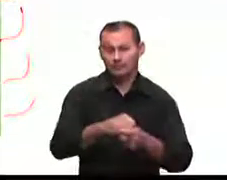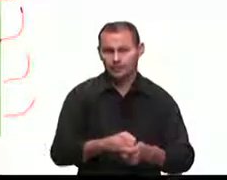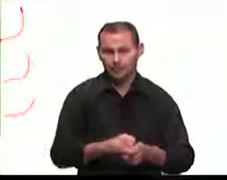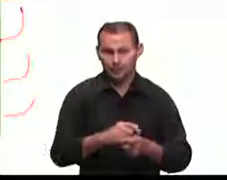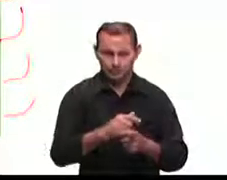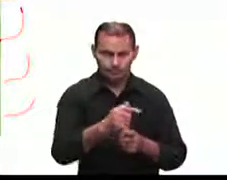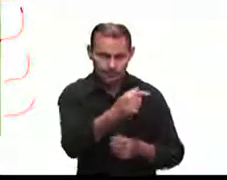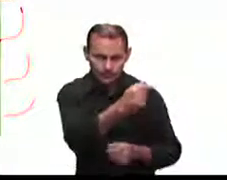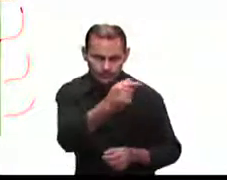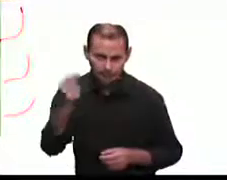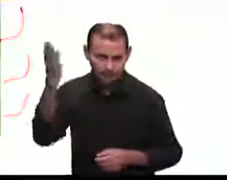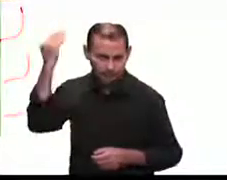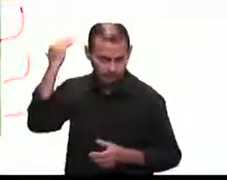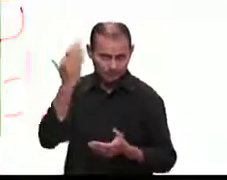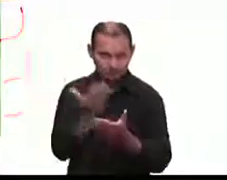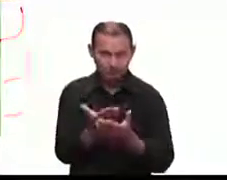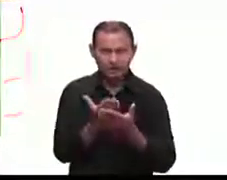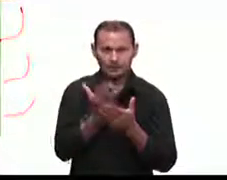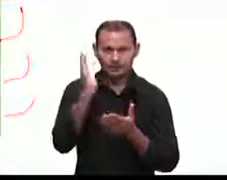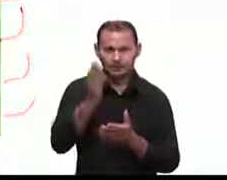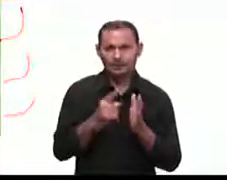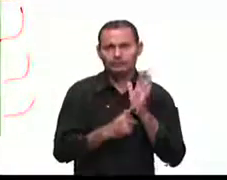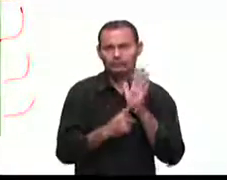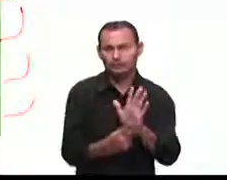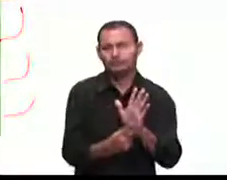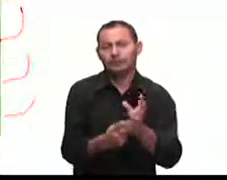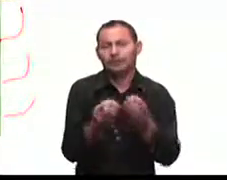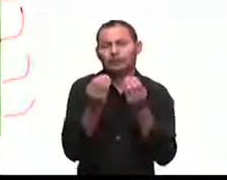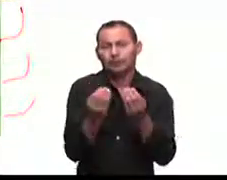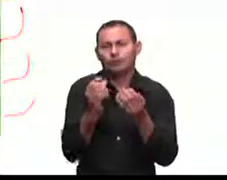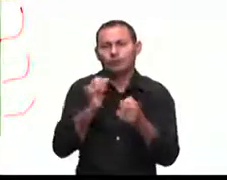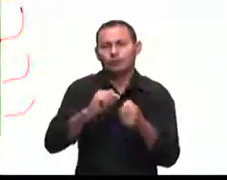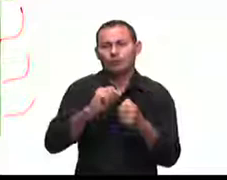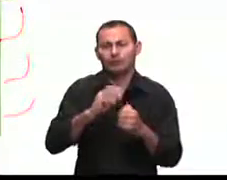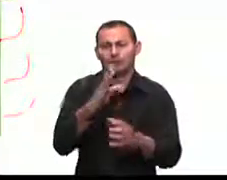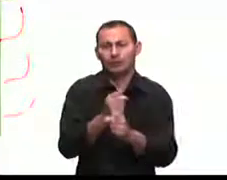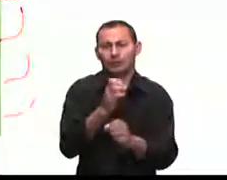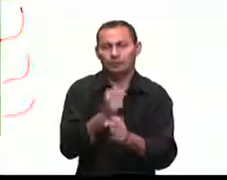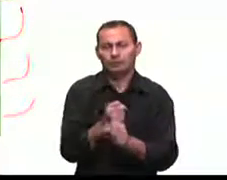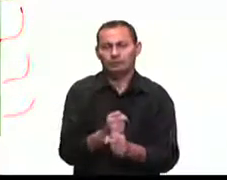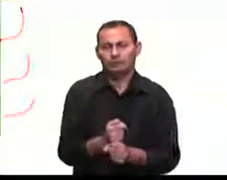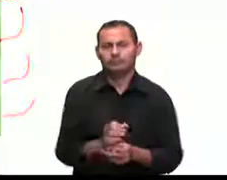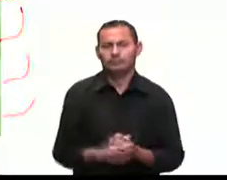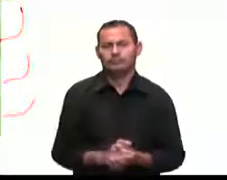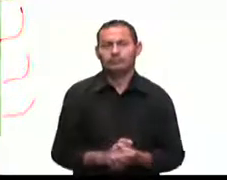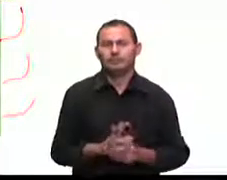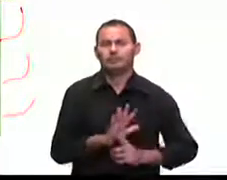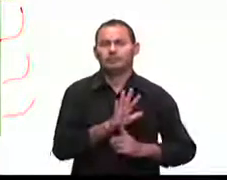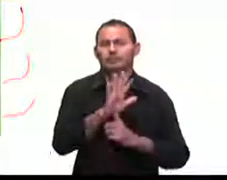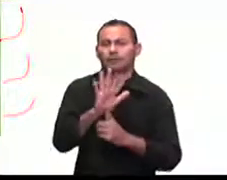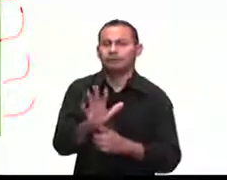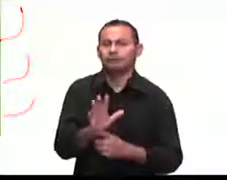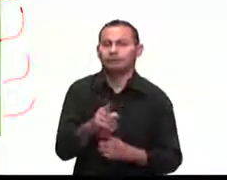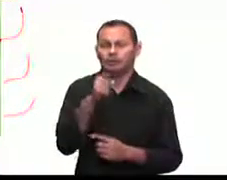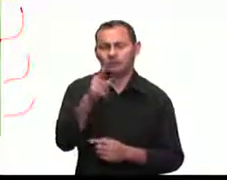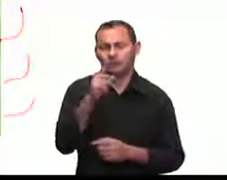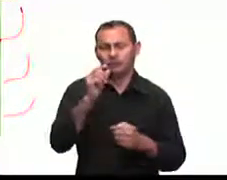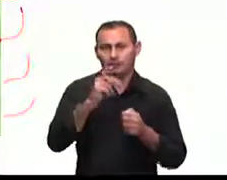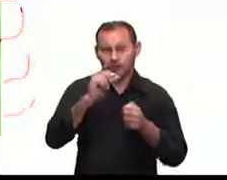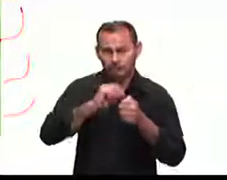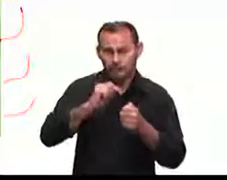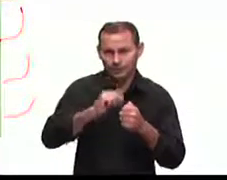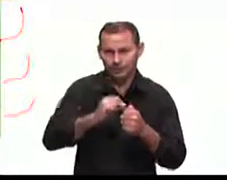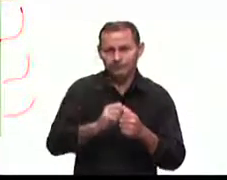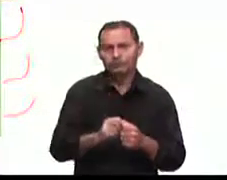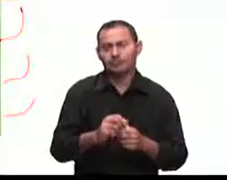semana passada a gente já, né, demonstrou como que faz o cálculo da amostragem. Então, vocês fazem,